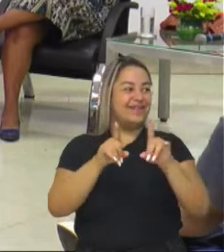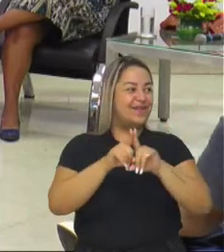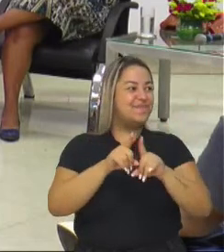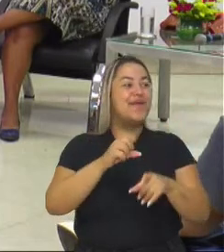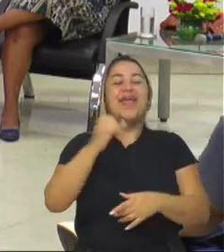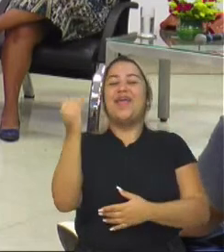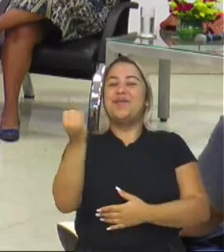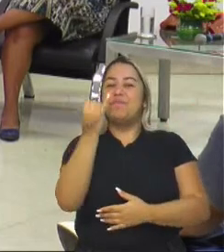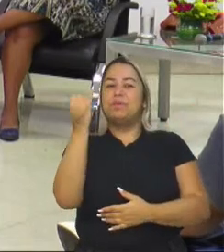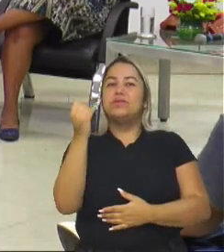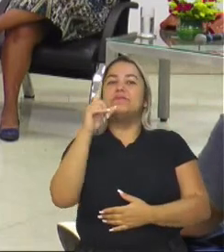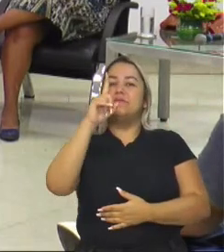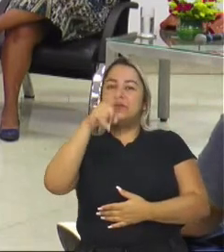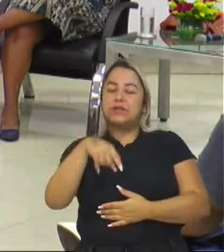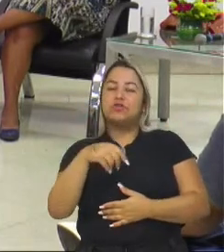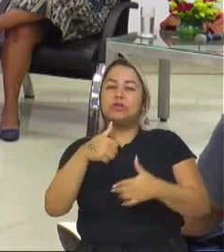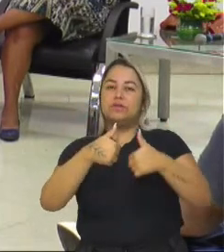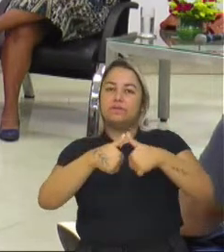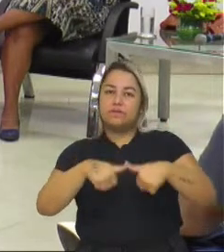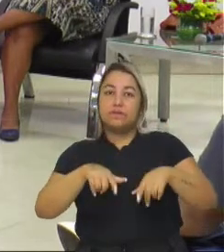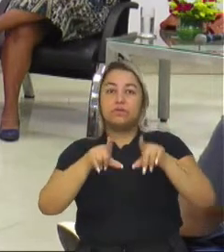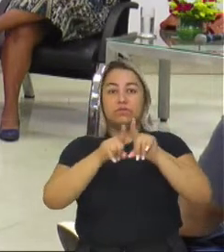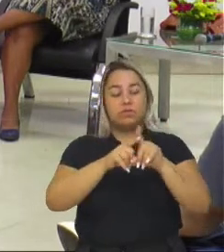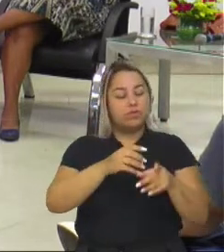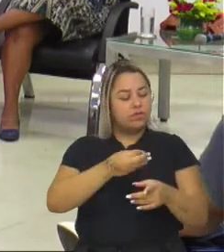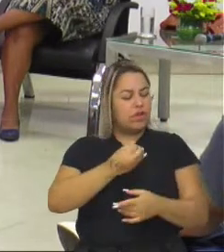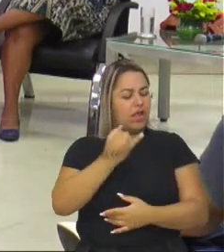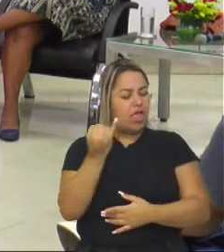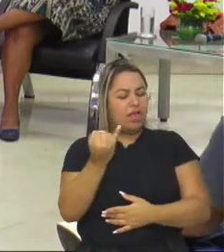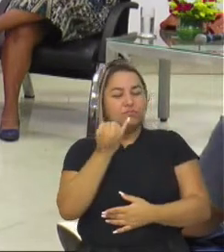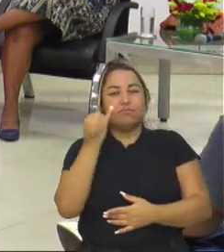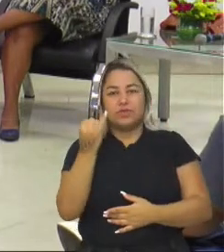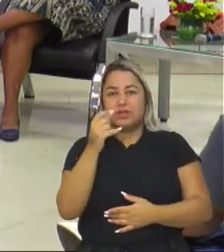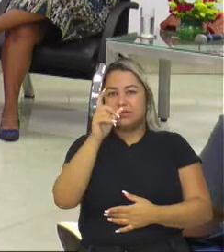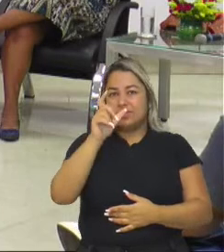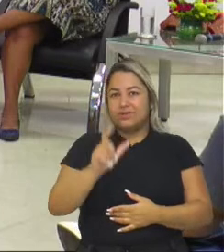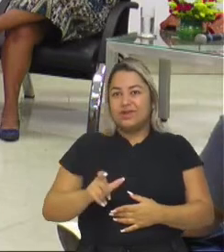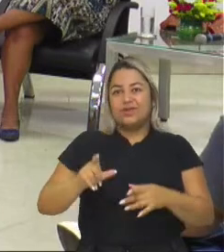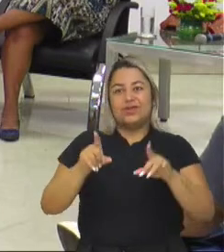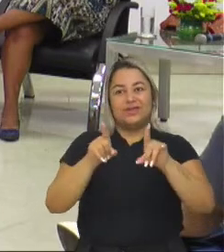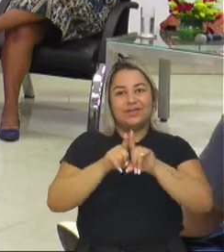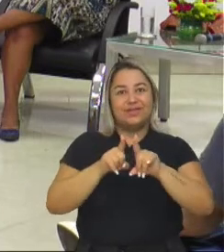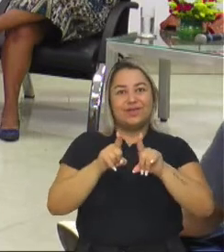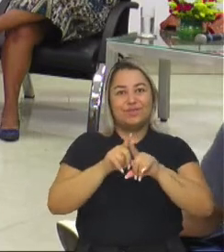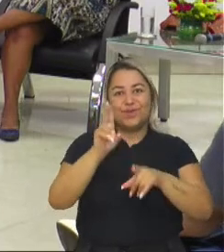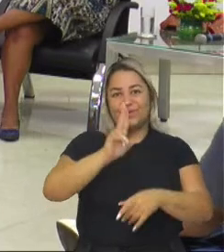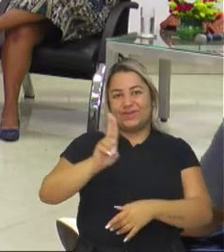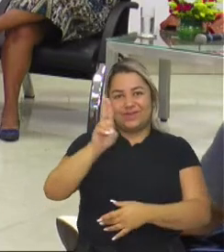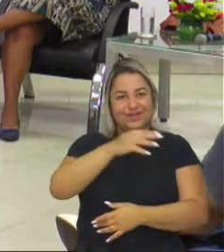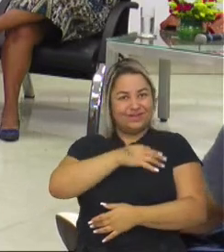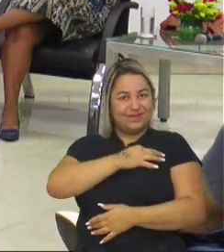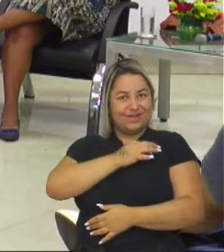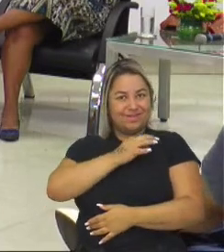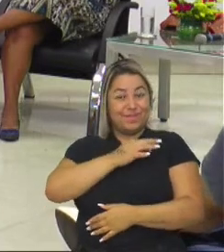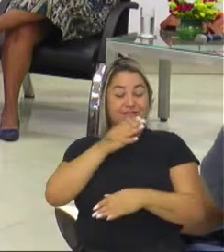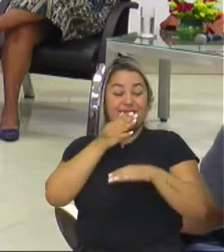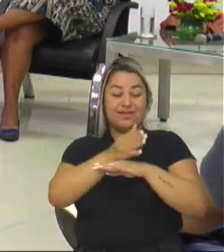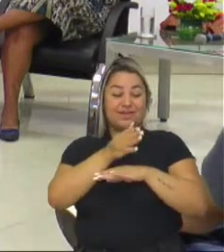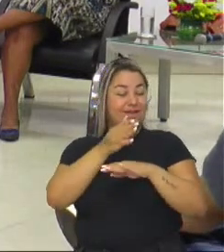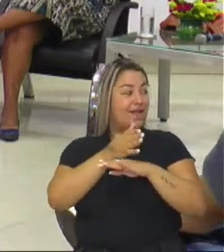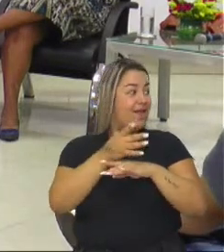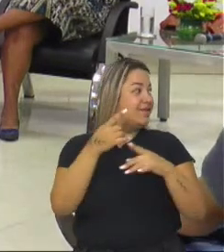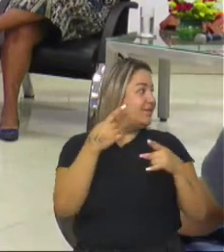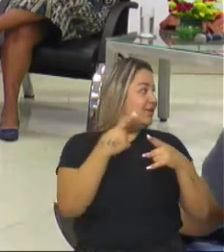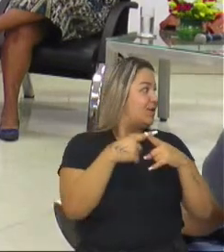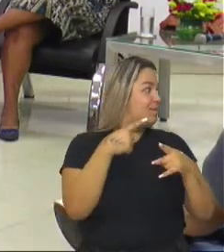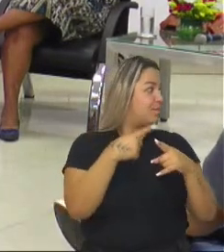muito importante que seja você que esteja aqui ocupando esse lugar. Para nós é muito importante que seja você que esteja aqui usando esse broche que dá tantos acessos. Porque quando você está,